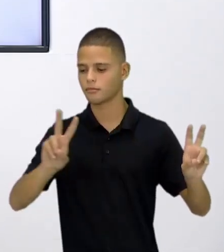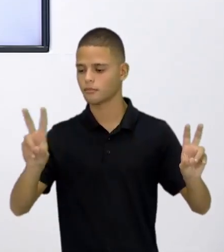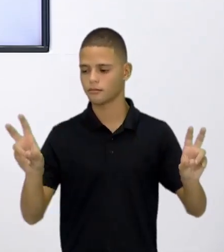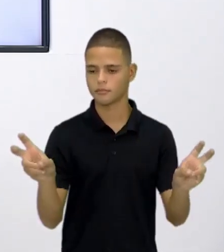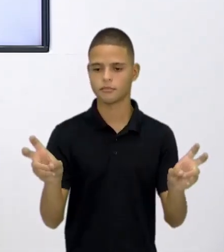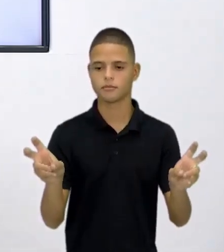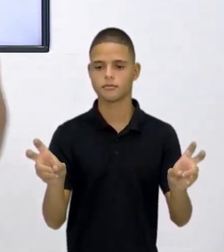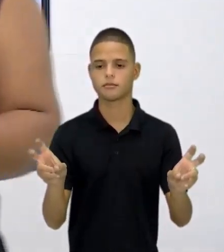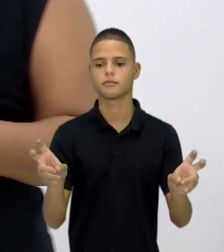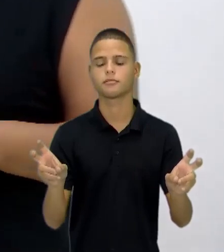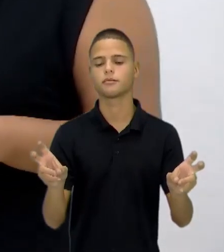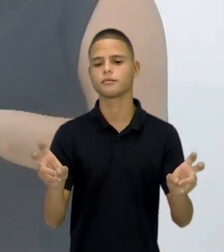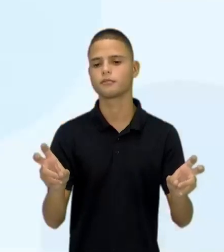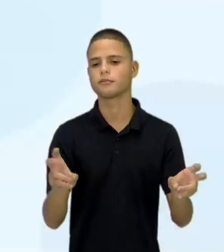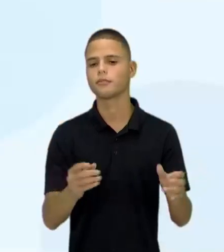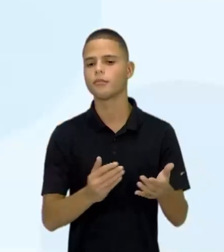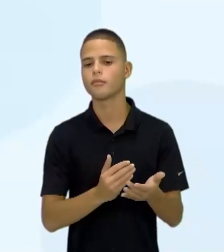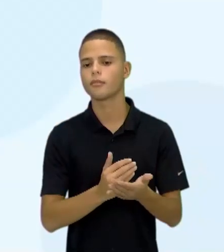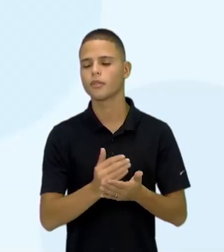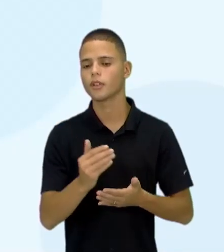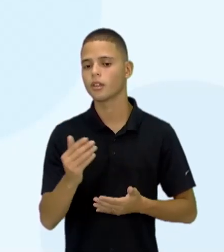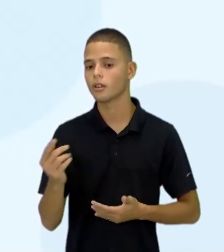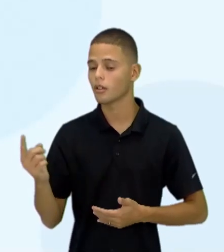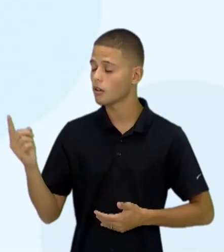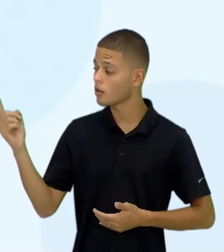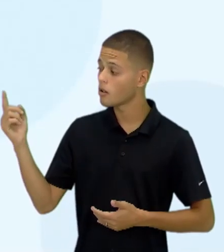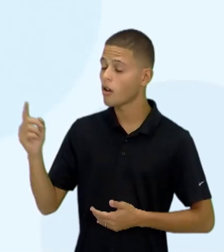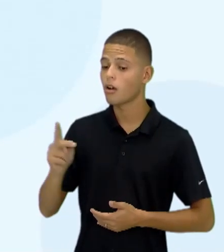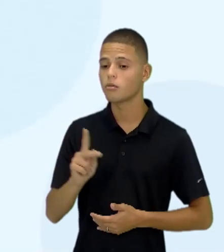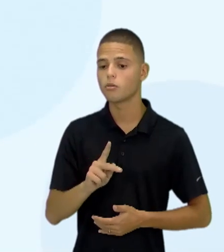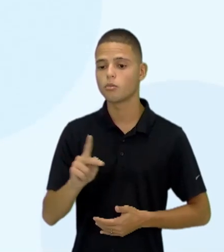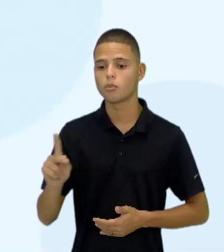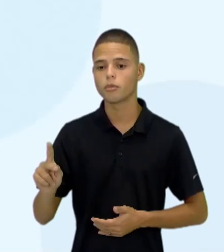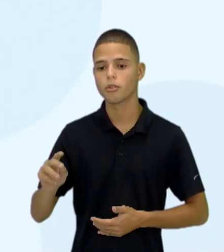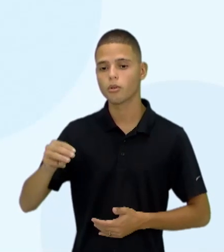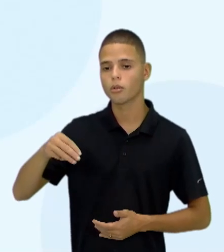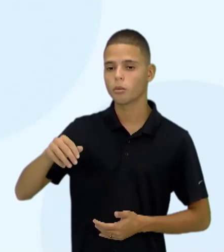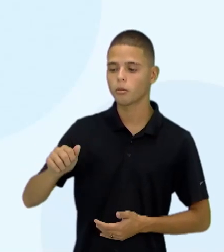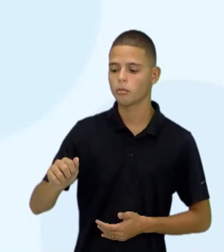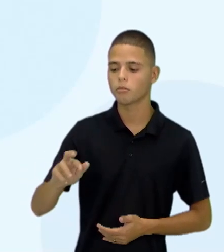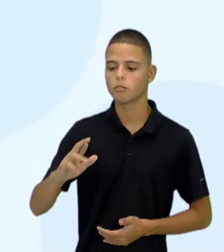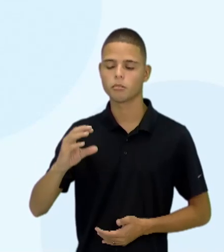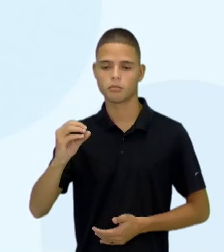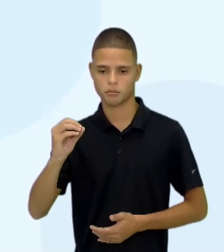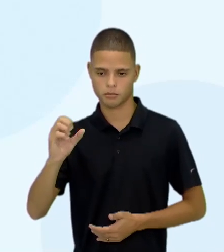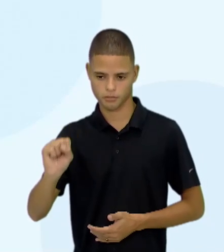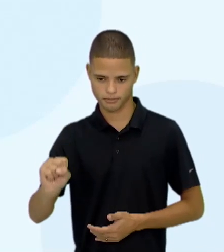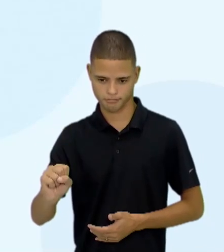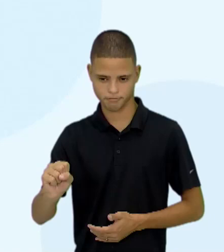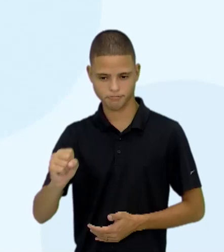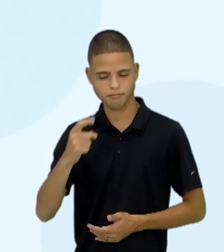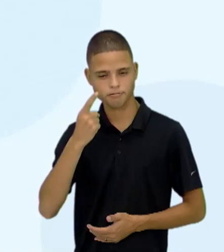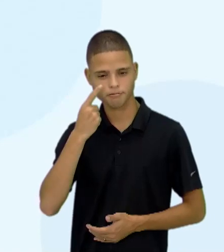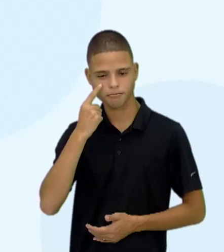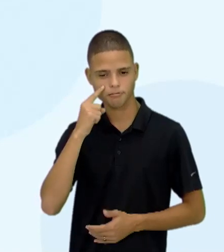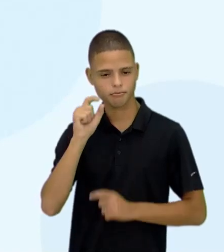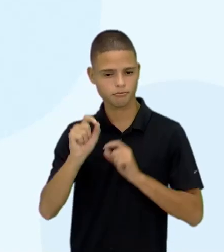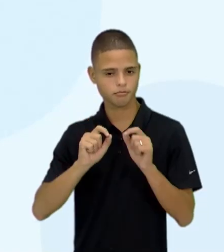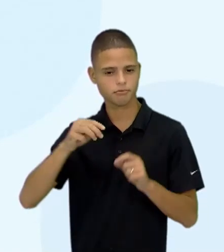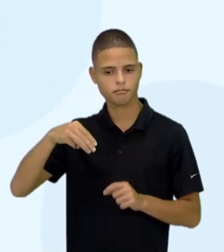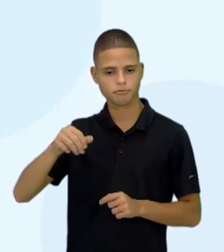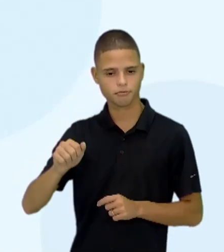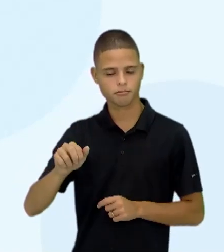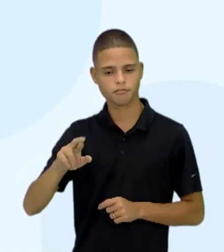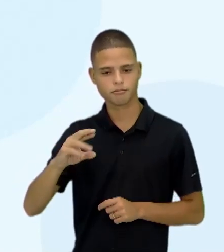está falando nesse primeiro momento? A fala do professor Marco Marcelo. Então, vamos verificar o que o professor